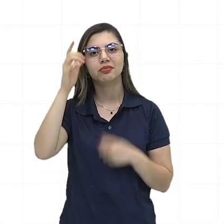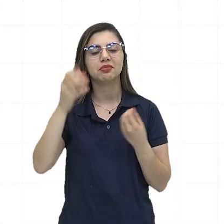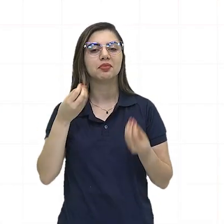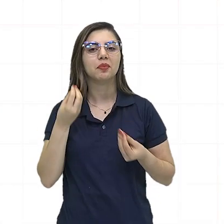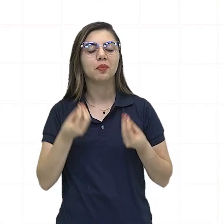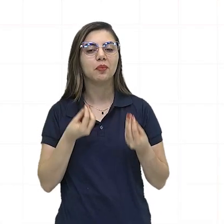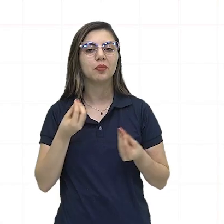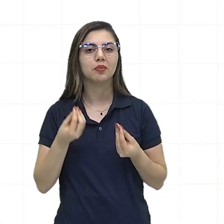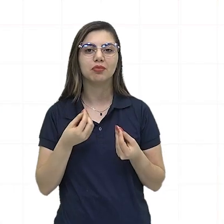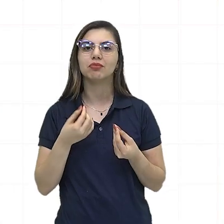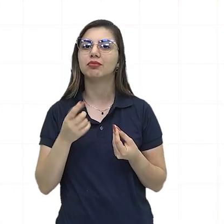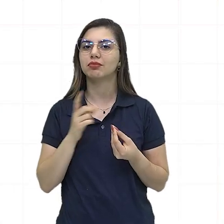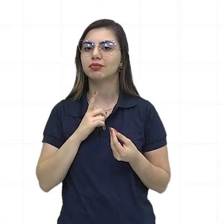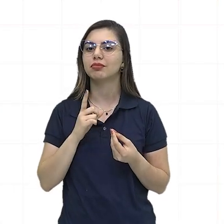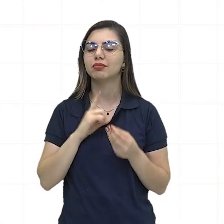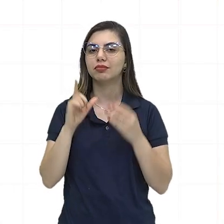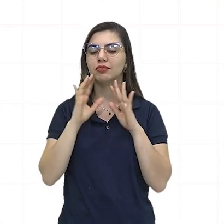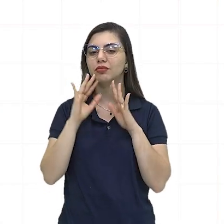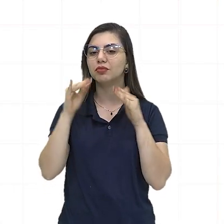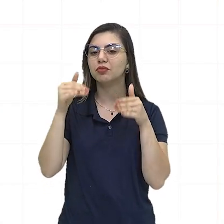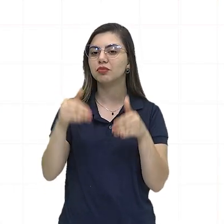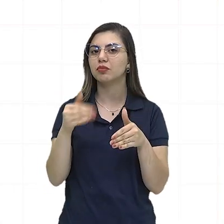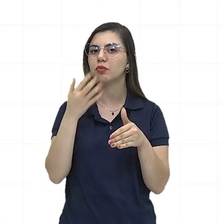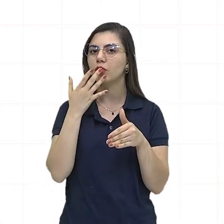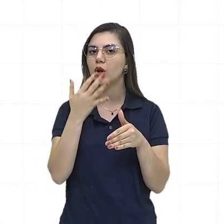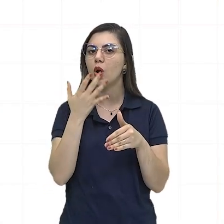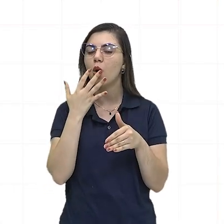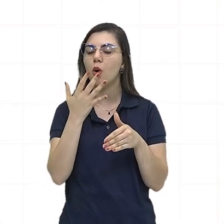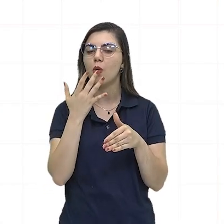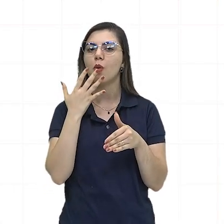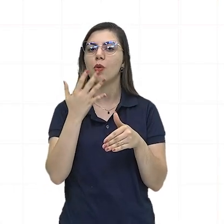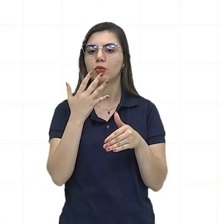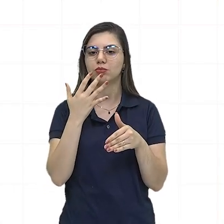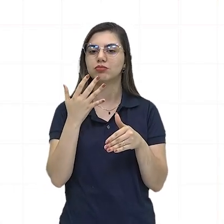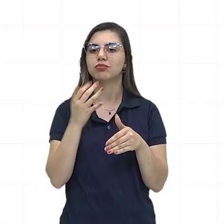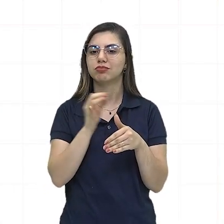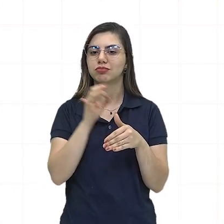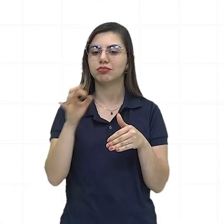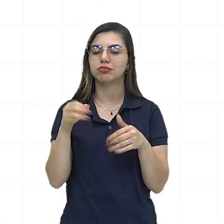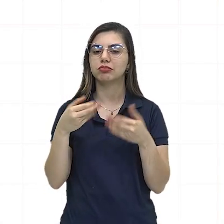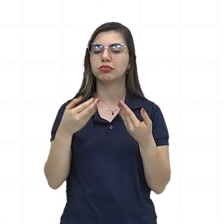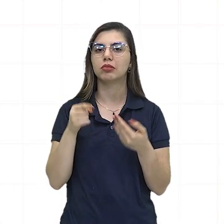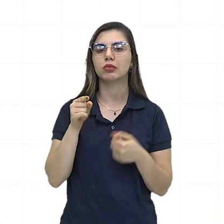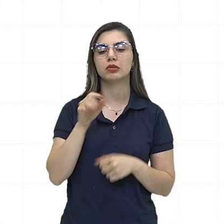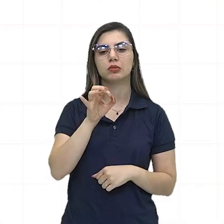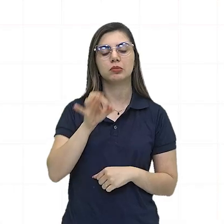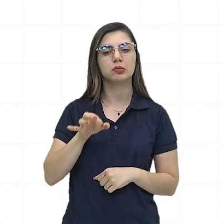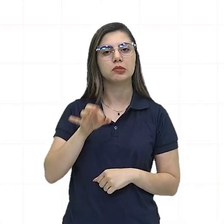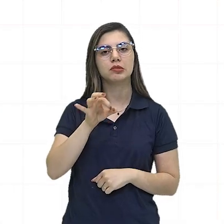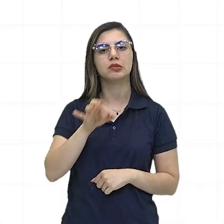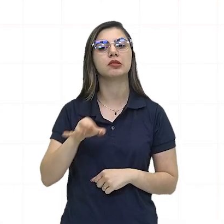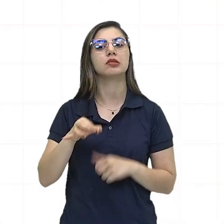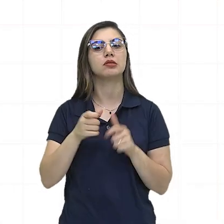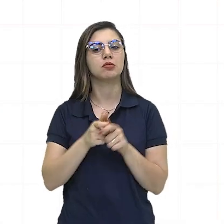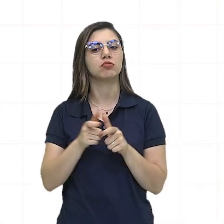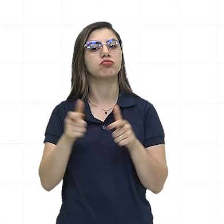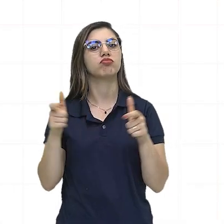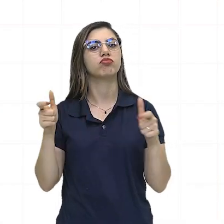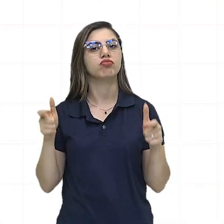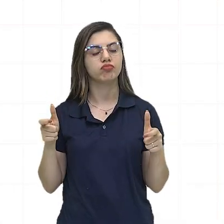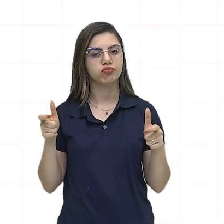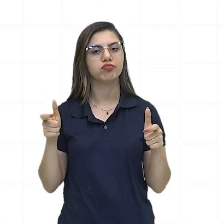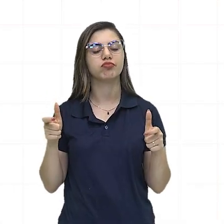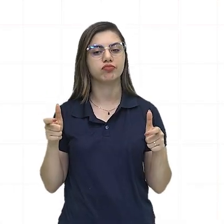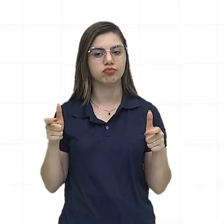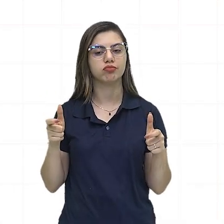ali, ele tem um destaque aí nesse número, né, nesse percentual de